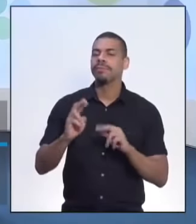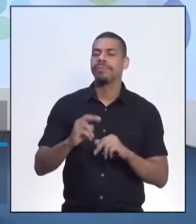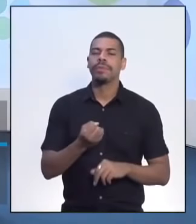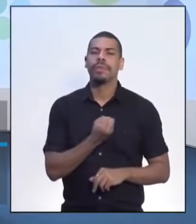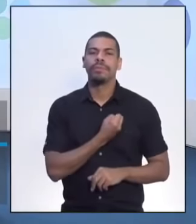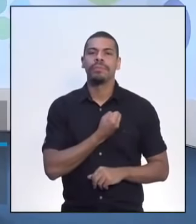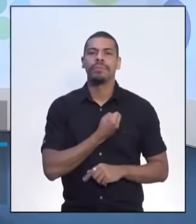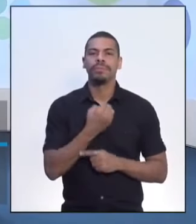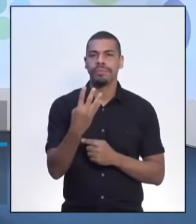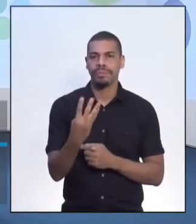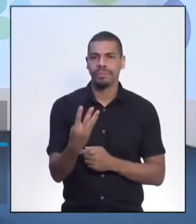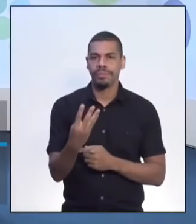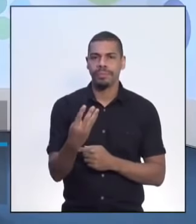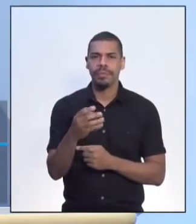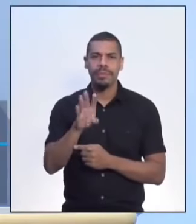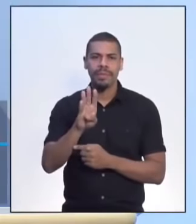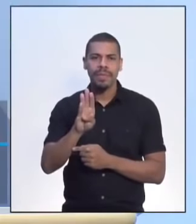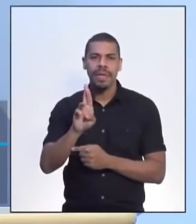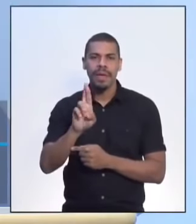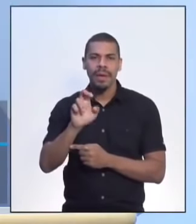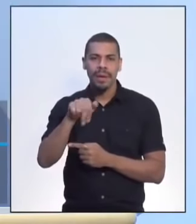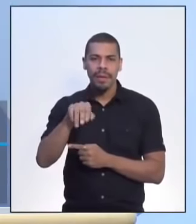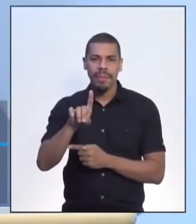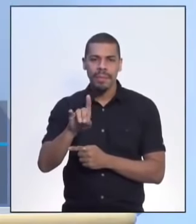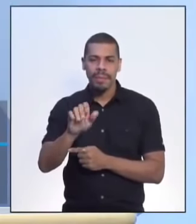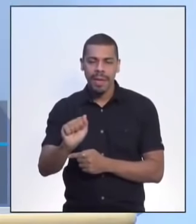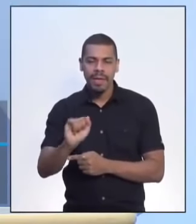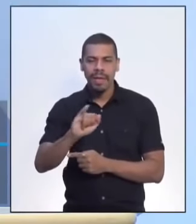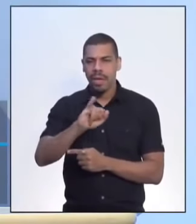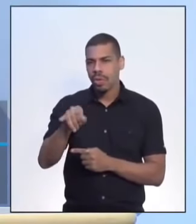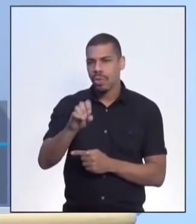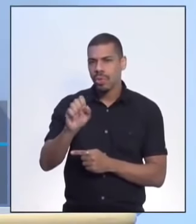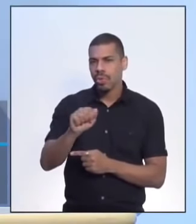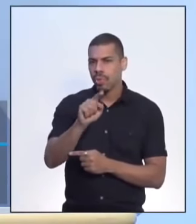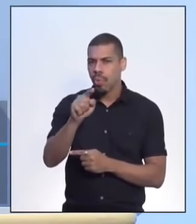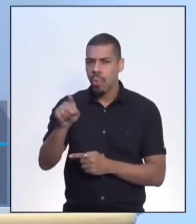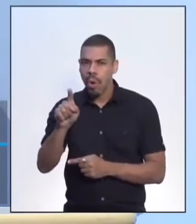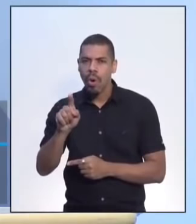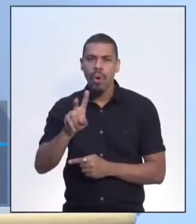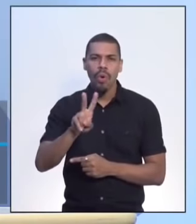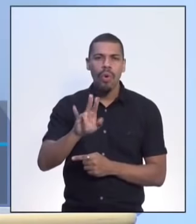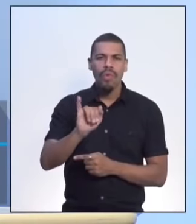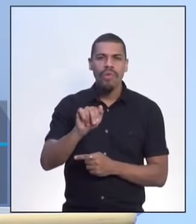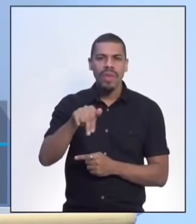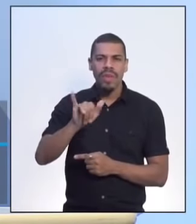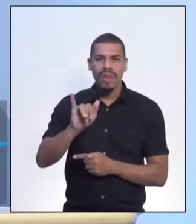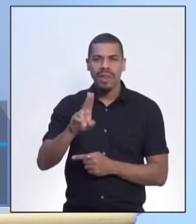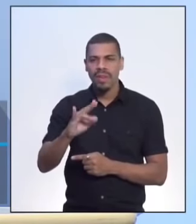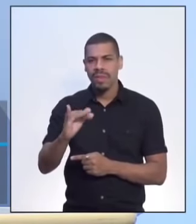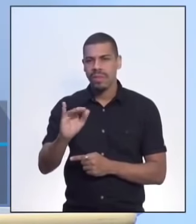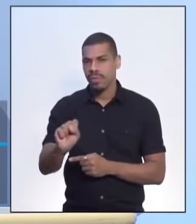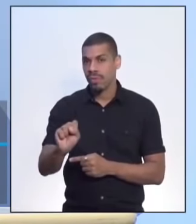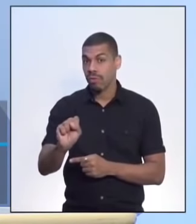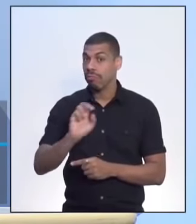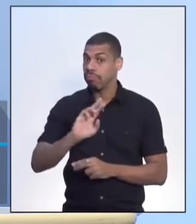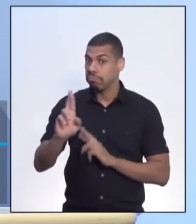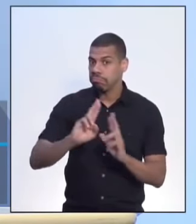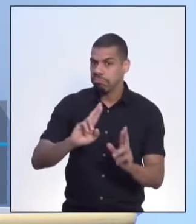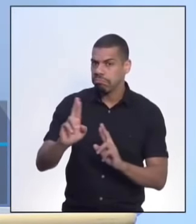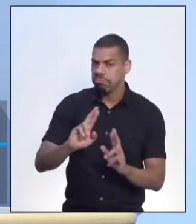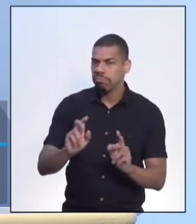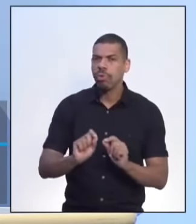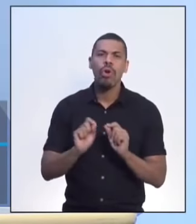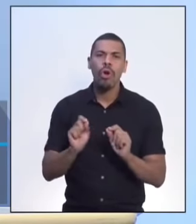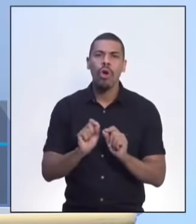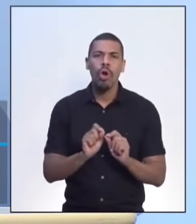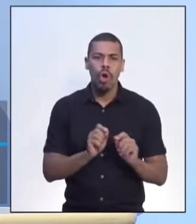4, olha, a Brenda, o Pedro, desculpa, João Pedro, Eduardo, Vinícius, Todos disseram, o jogo só